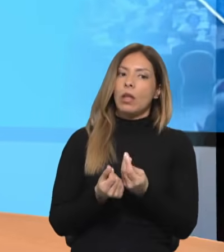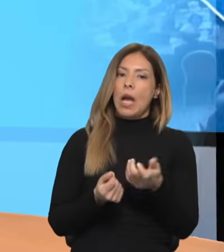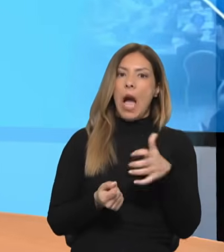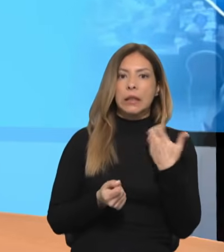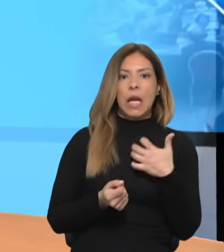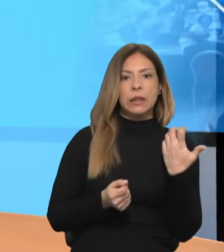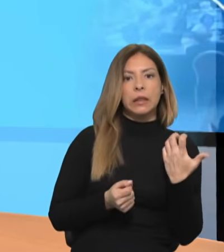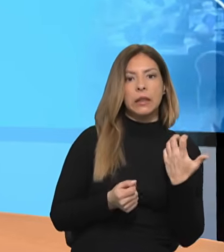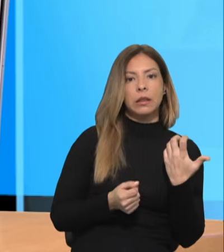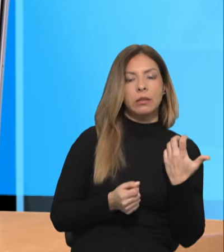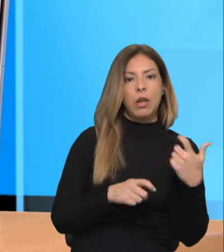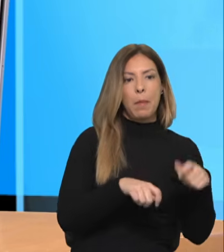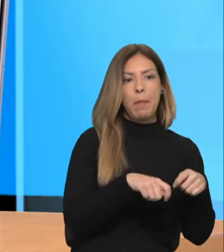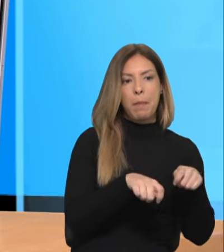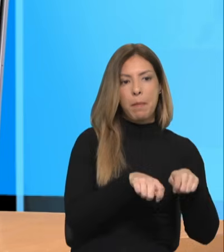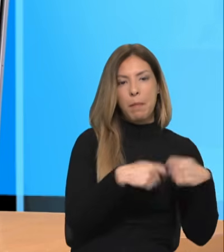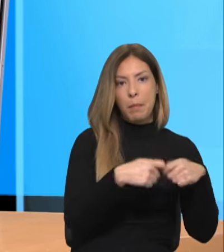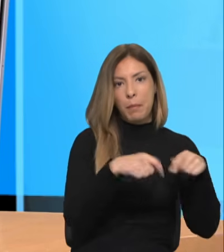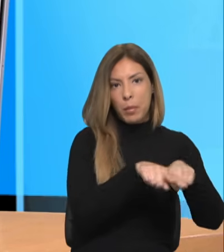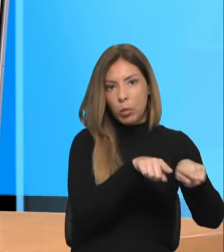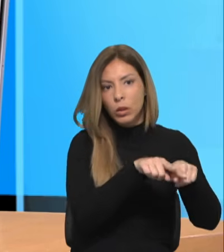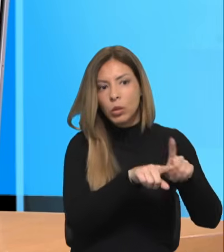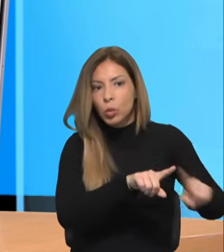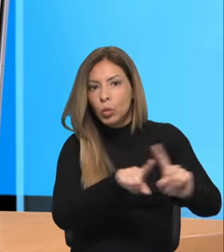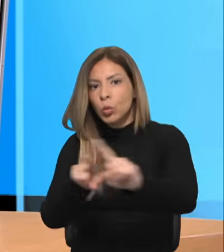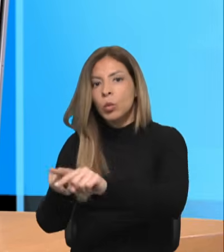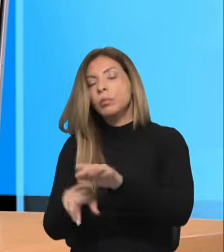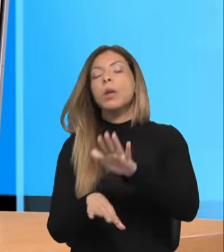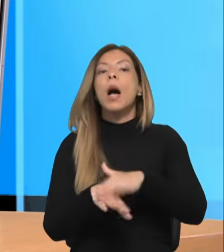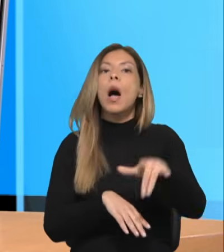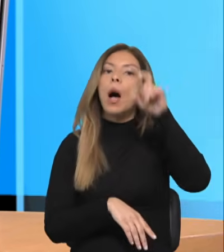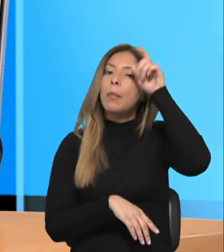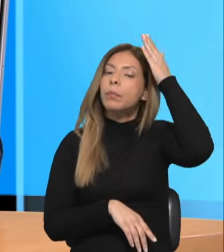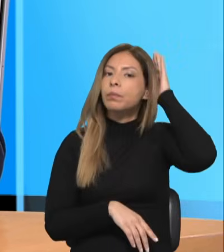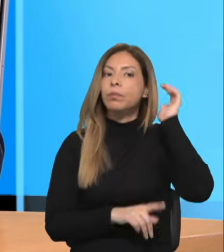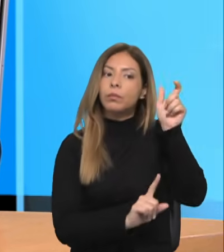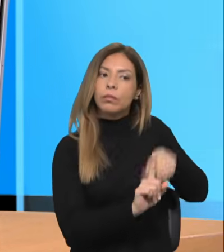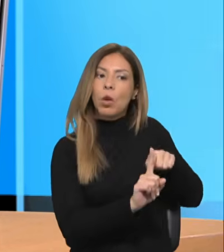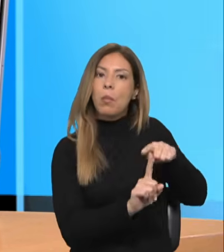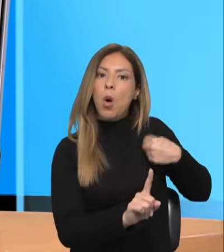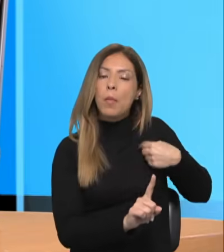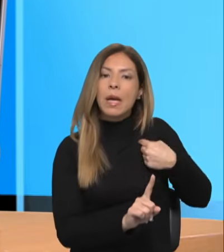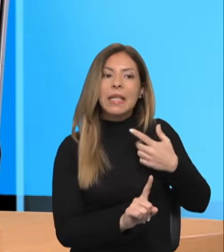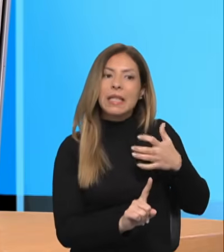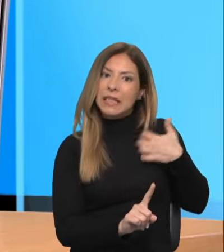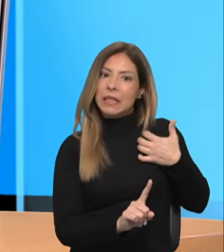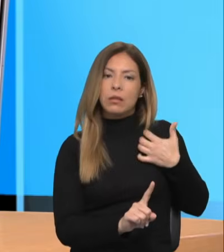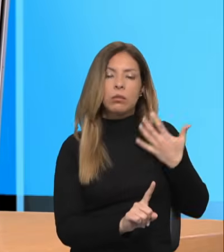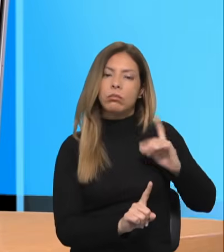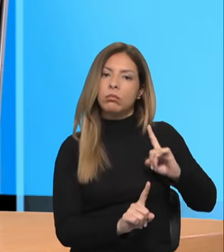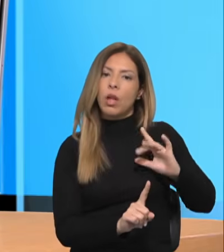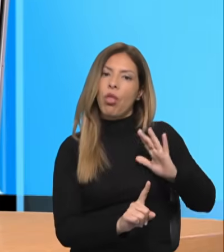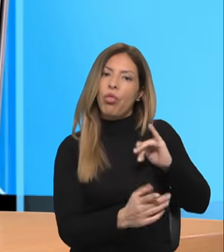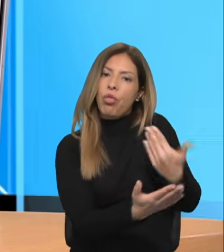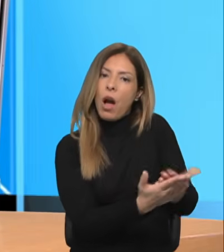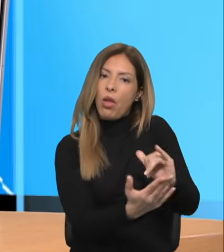no Parlamento. O entendimento de António José Seguro é exatamente esse, de descrispar o